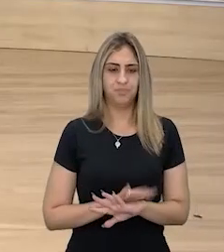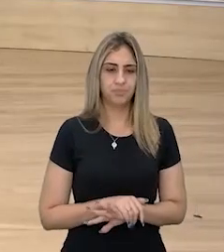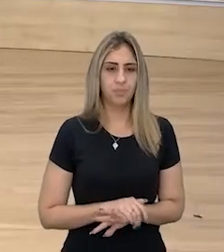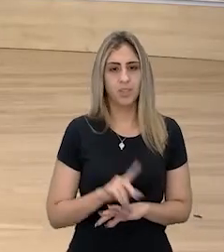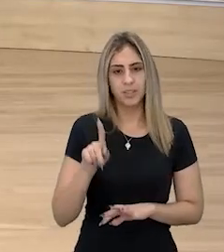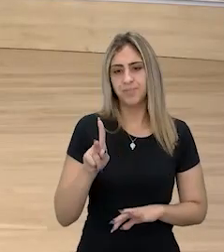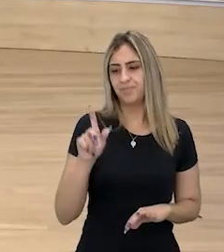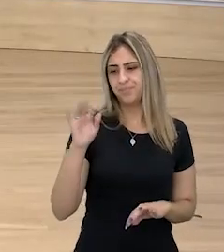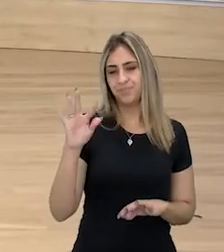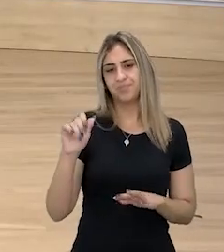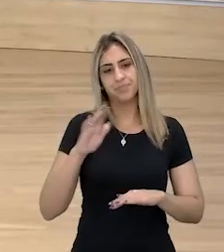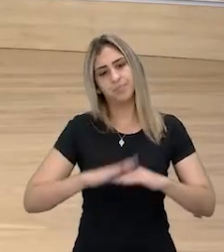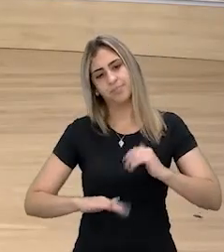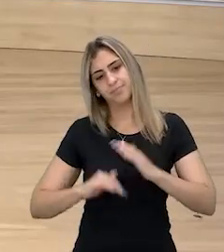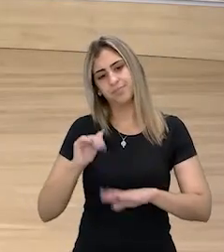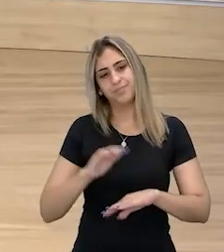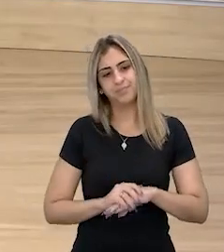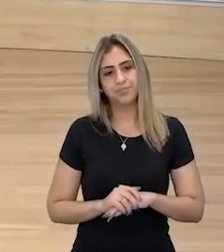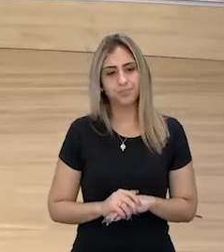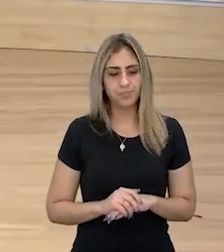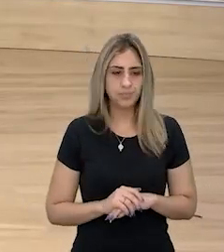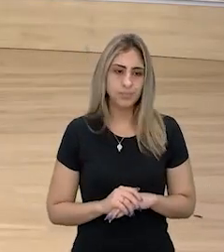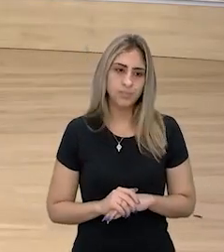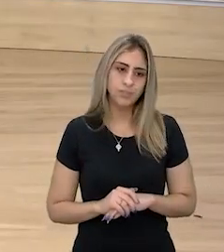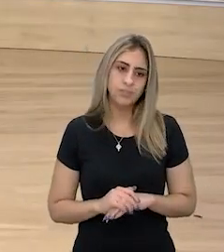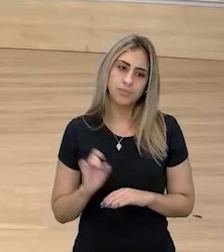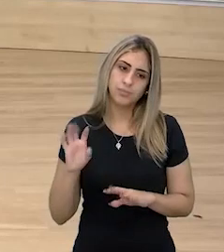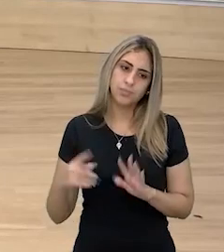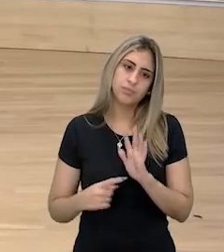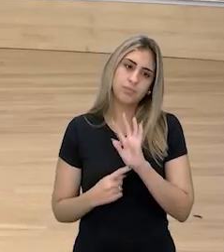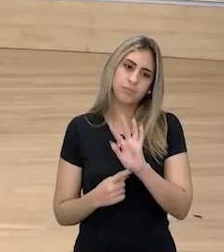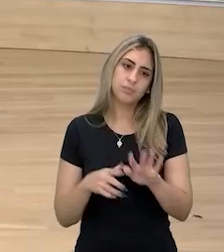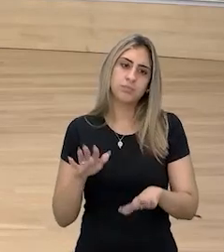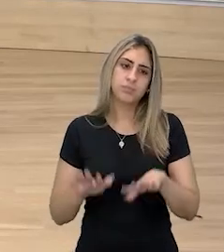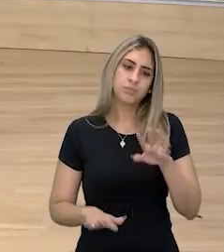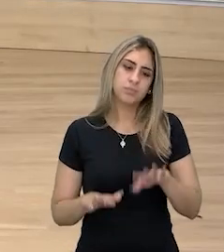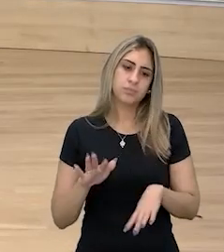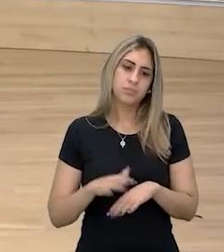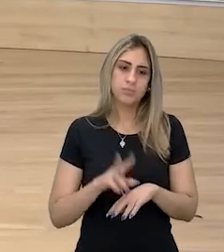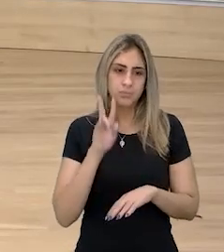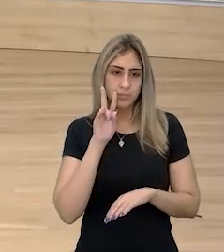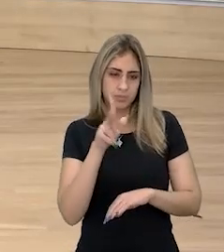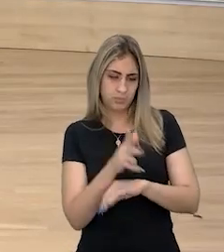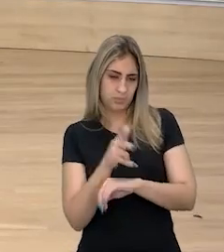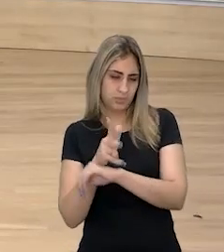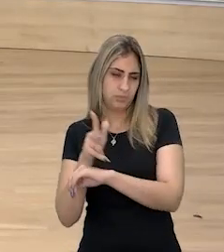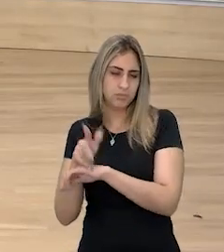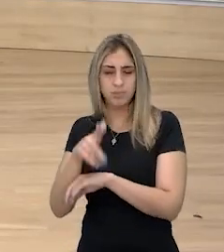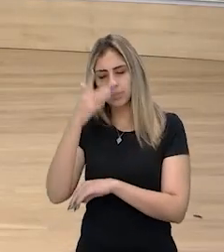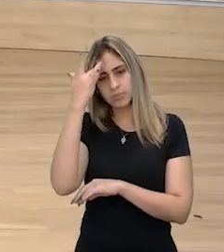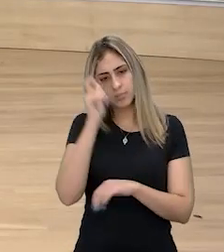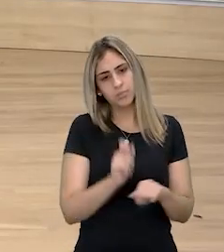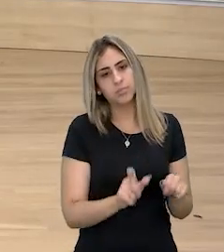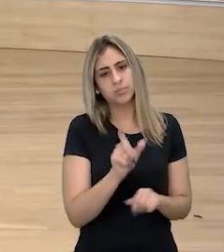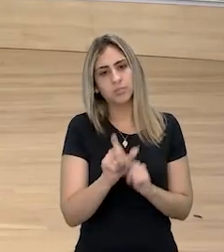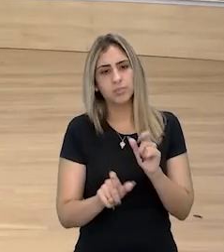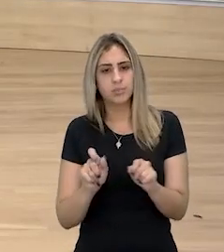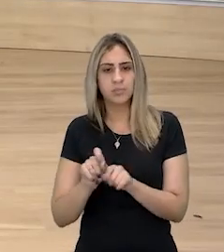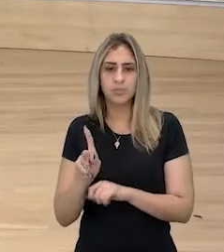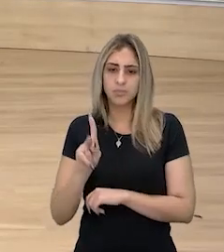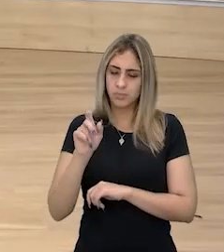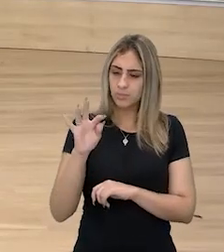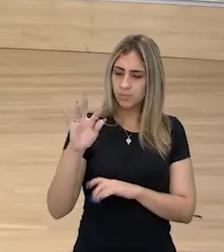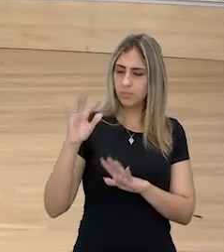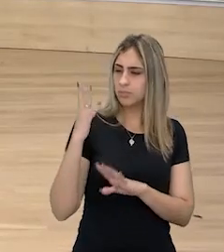kata prático. Né? É, eu tô demonstrando que às vezes vocês vão ver nos vídeos, né? Aquela pessoa fazendo aquele kata